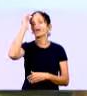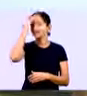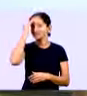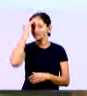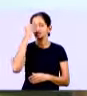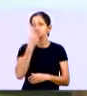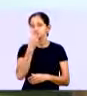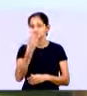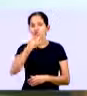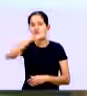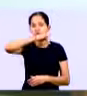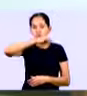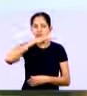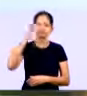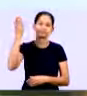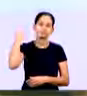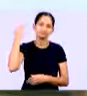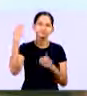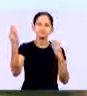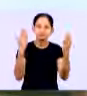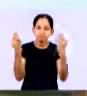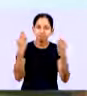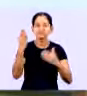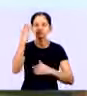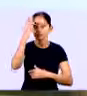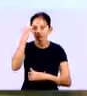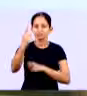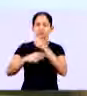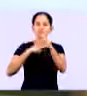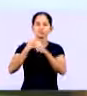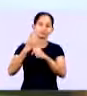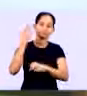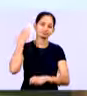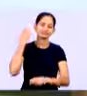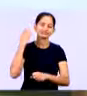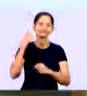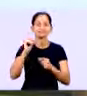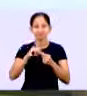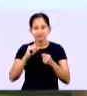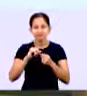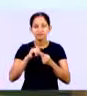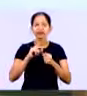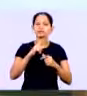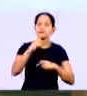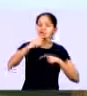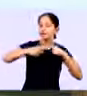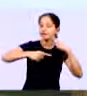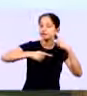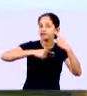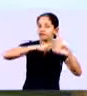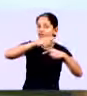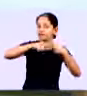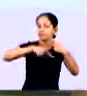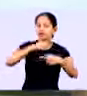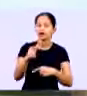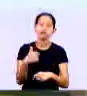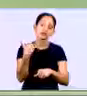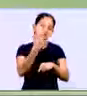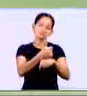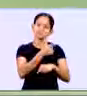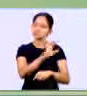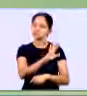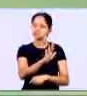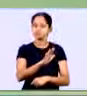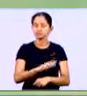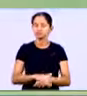tudo isso são partes desse controle que nasce no orçamento de vendas e vai desembocar nos outros, e o orçamento empresarial é o principal,